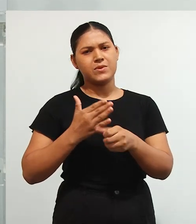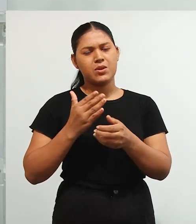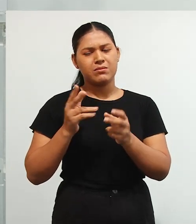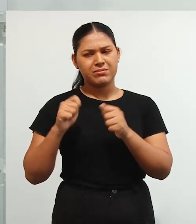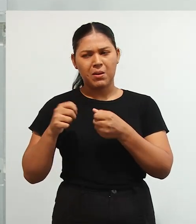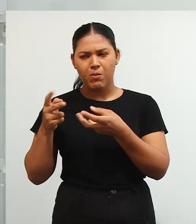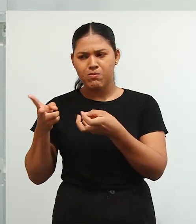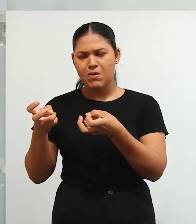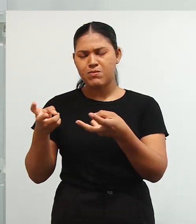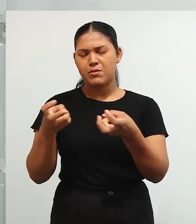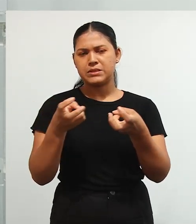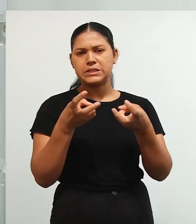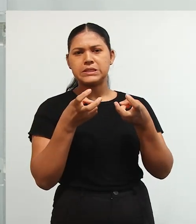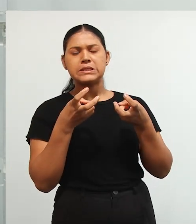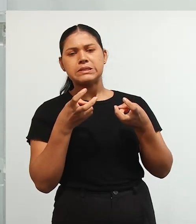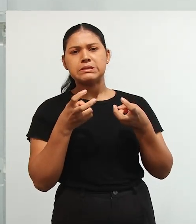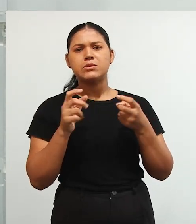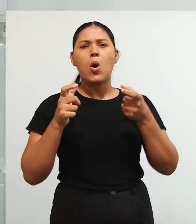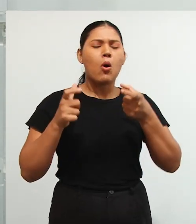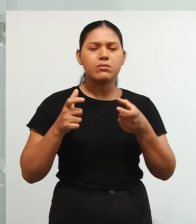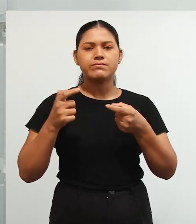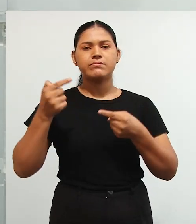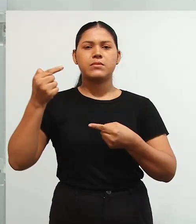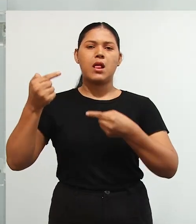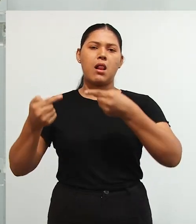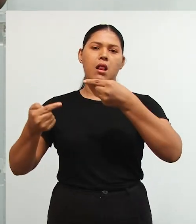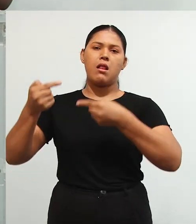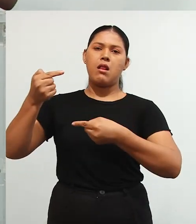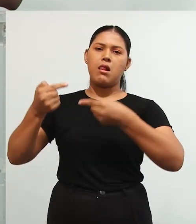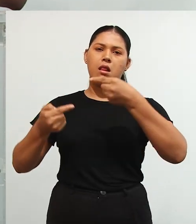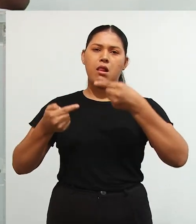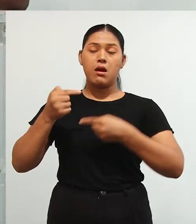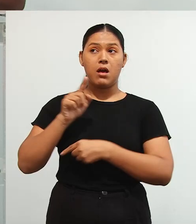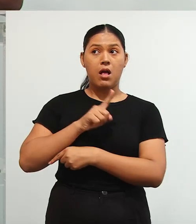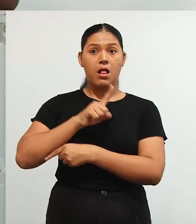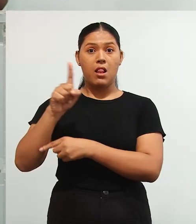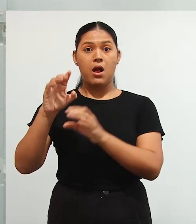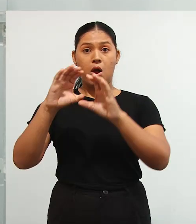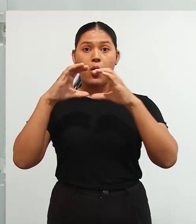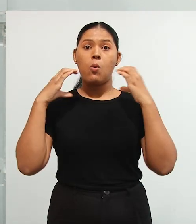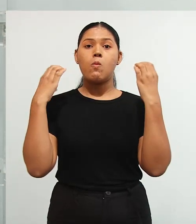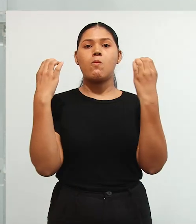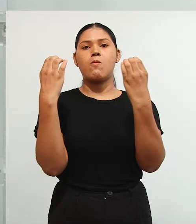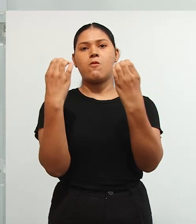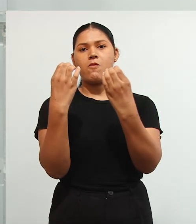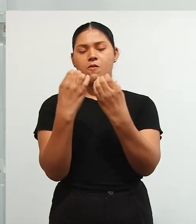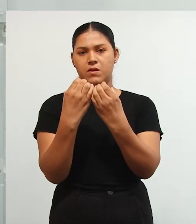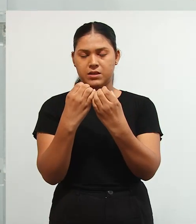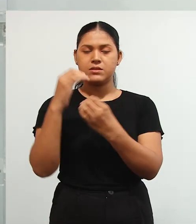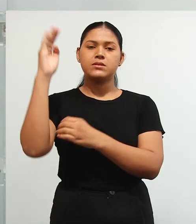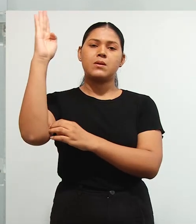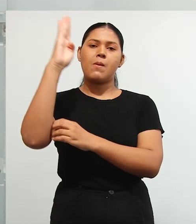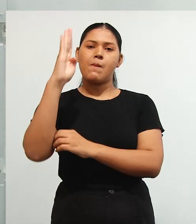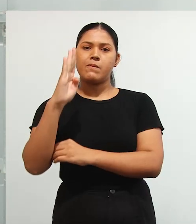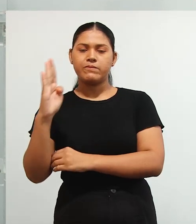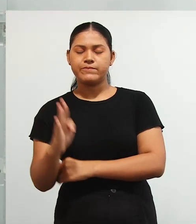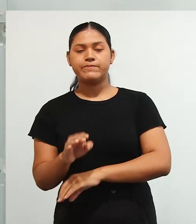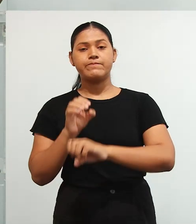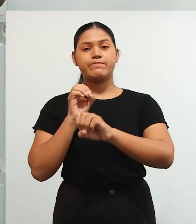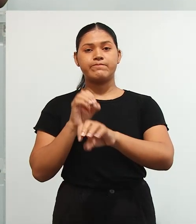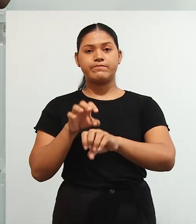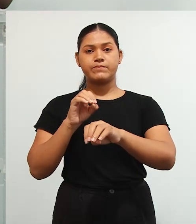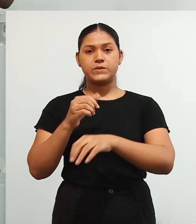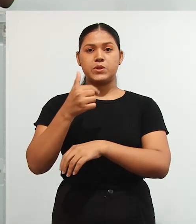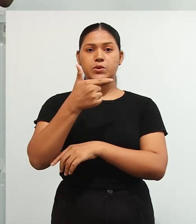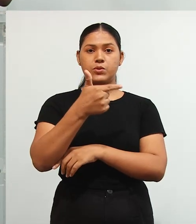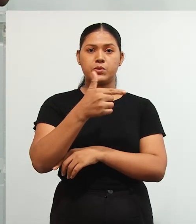nítido, por exemplo, nos debates travados na Conferência Nacional de Educação, agora